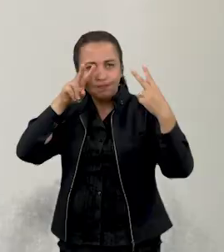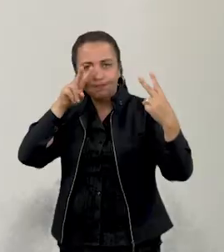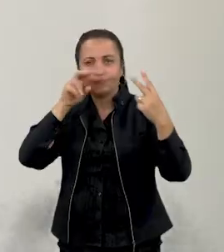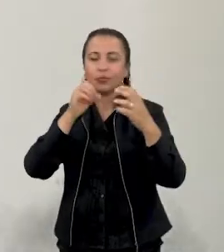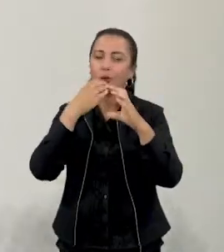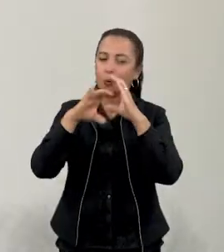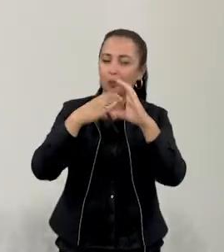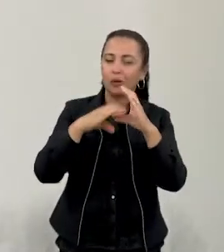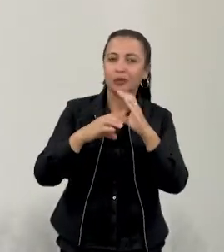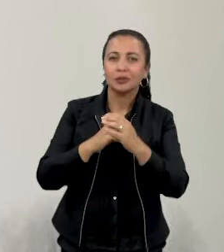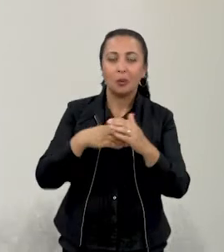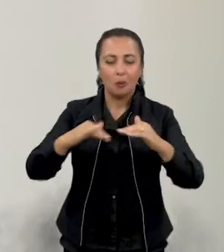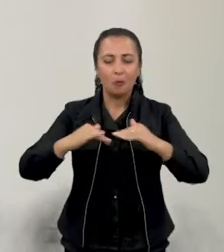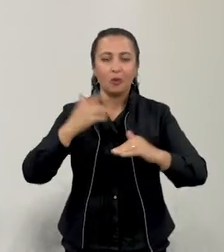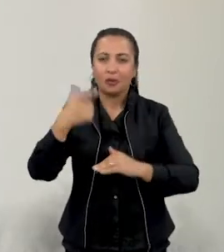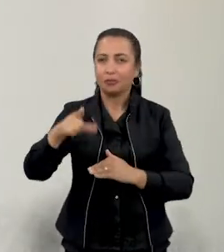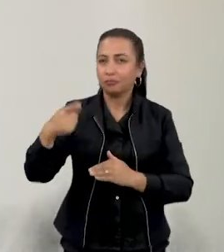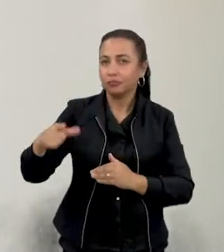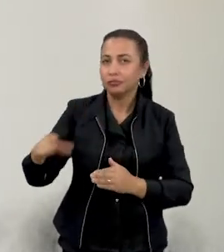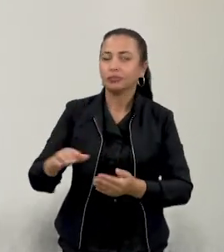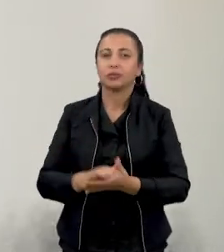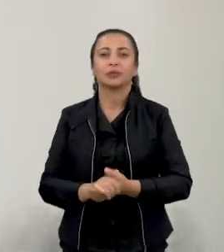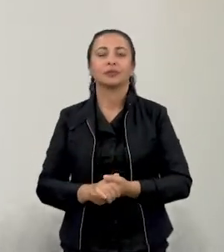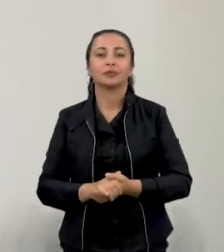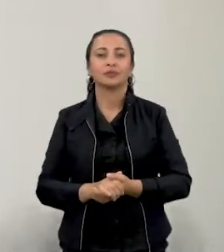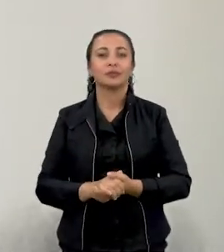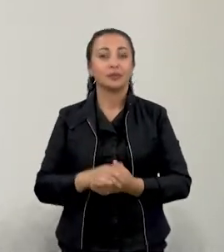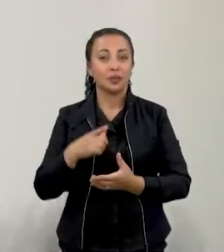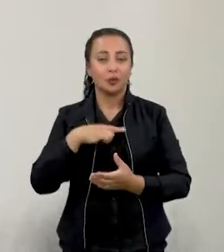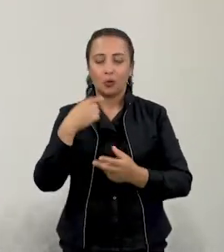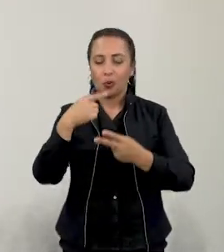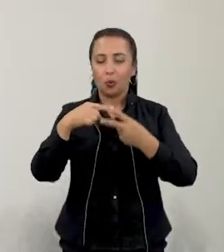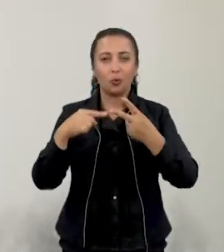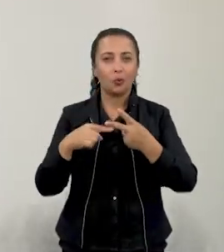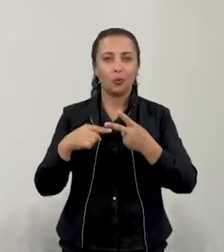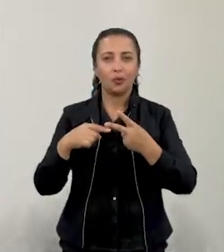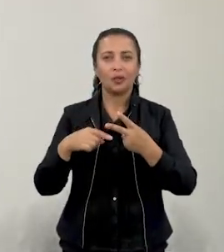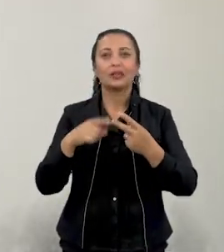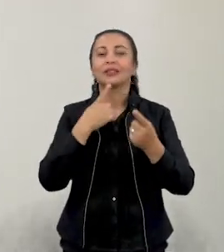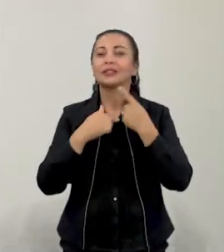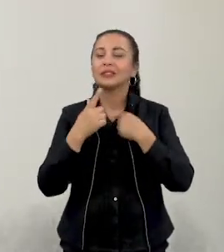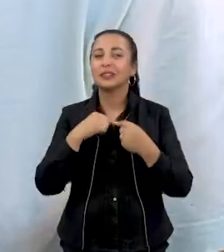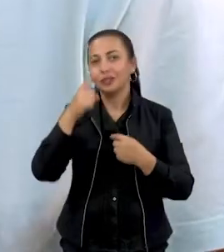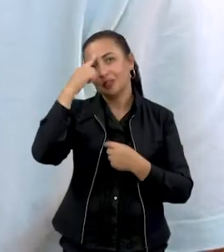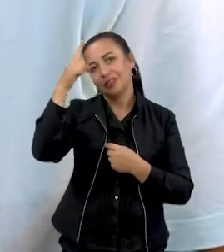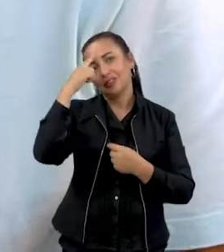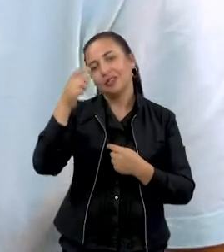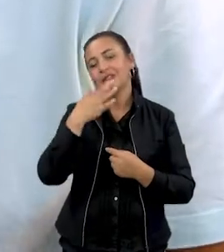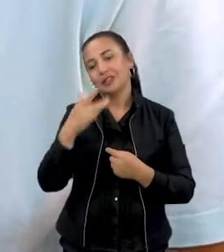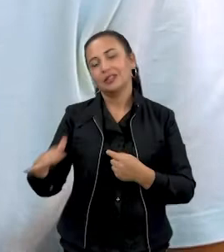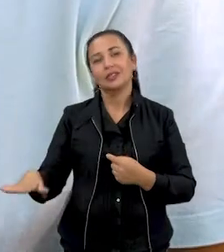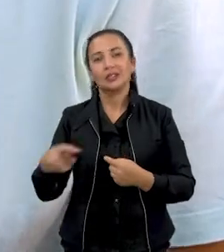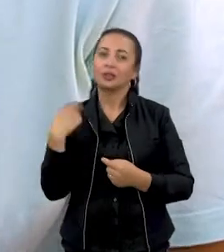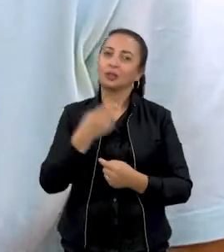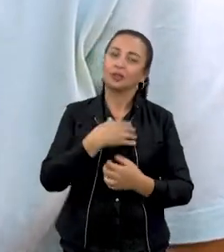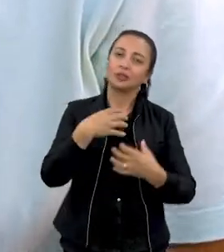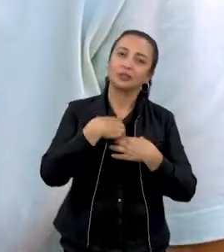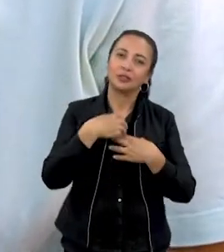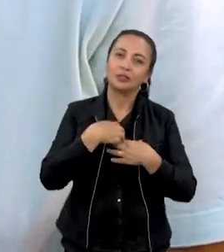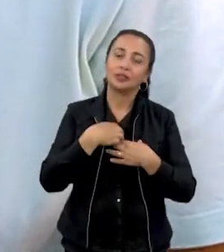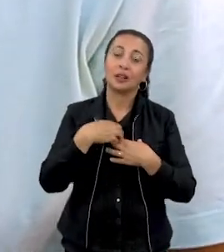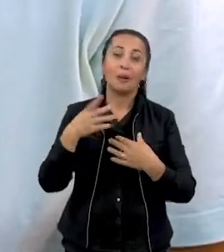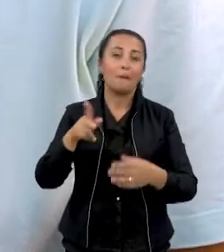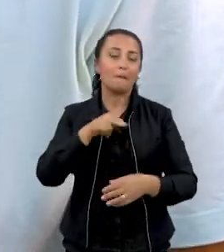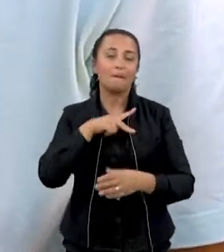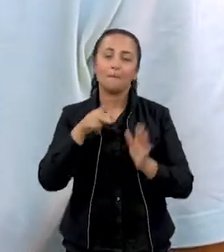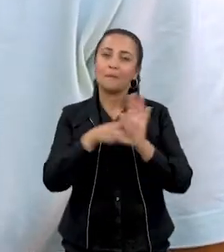de comunicação, movimentos muito repetidos. Então, foram dores e necessidades do dia a dia dessas crianças que a gente